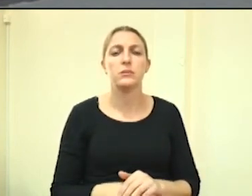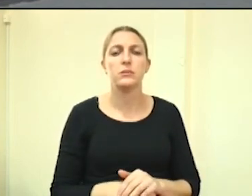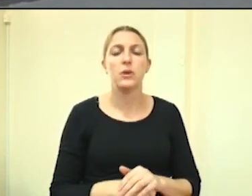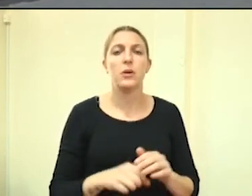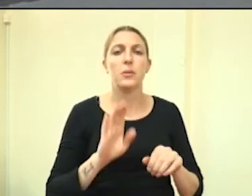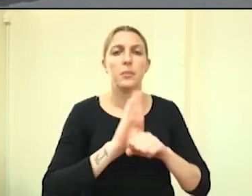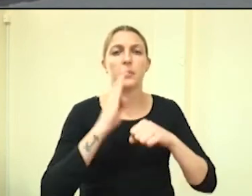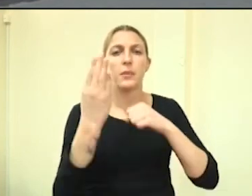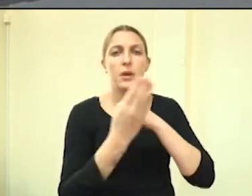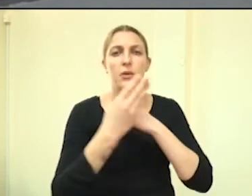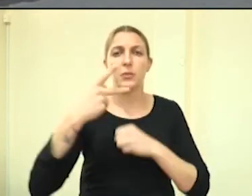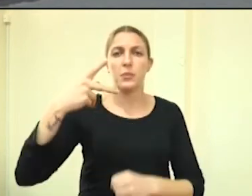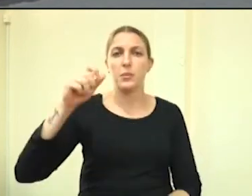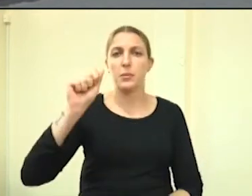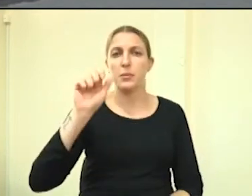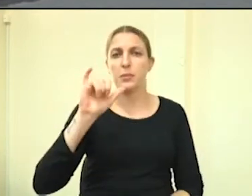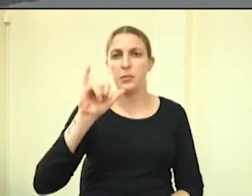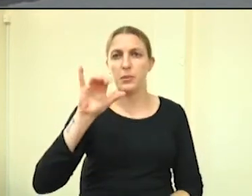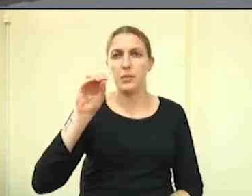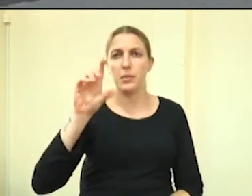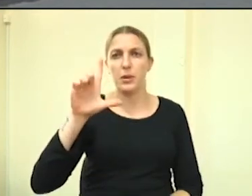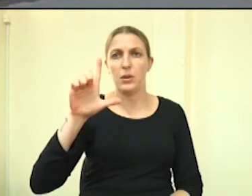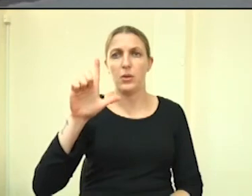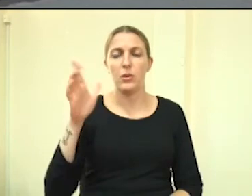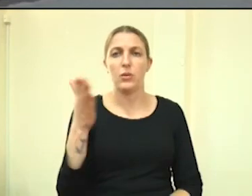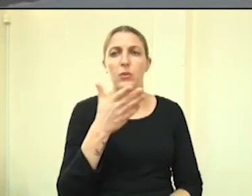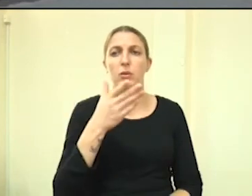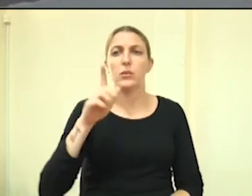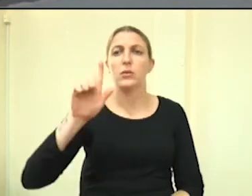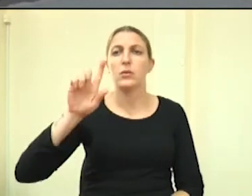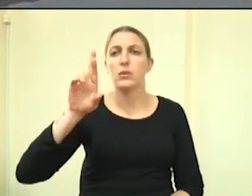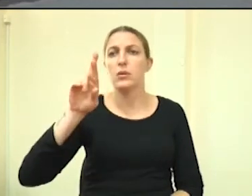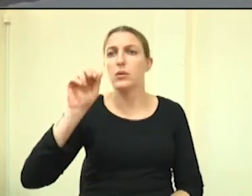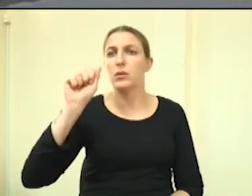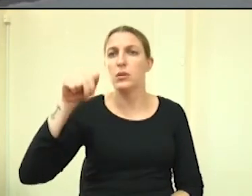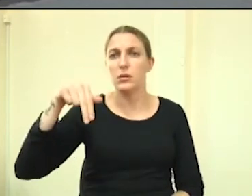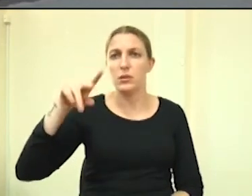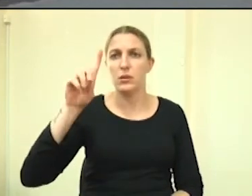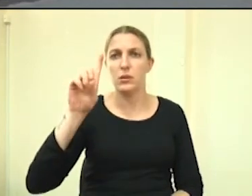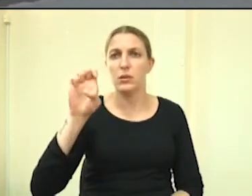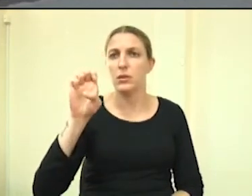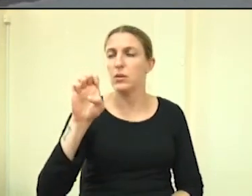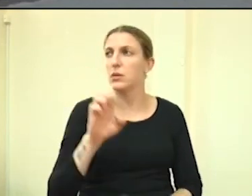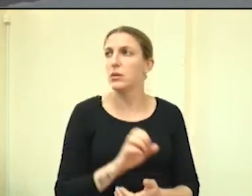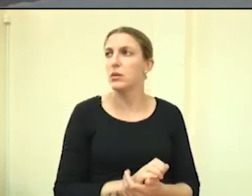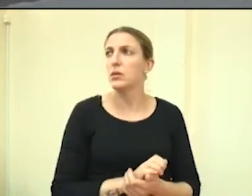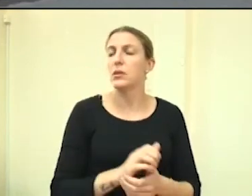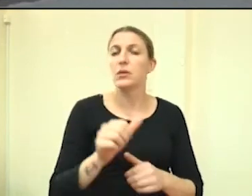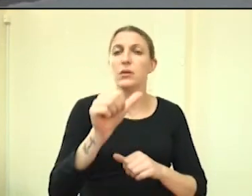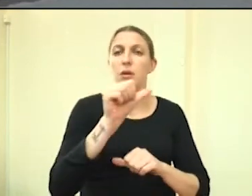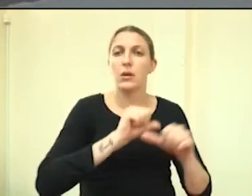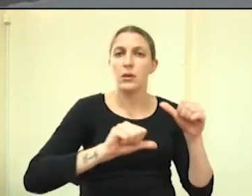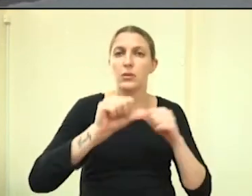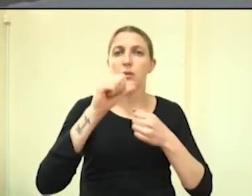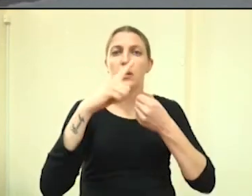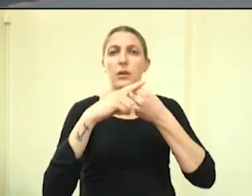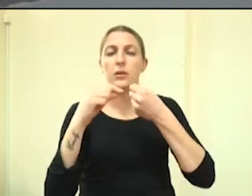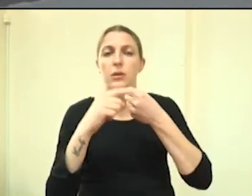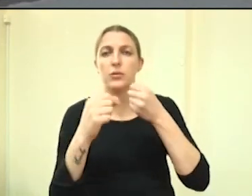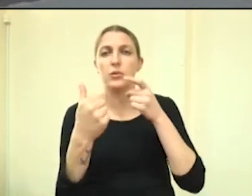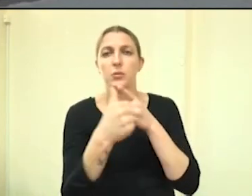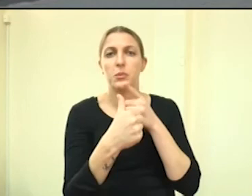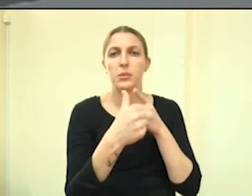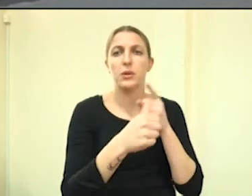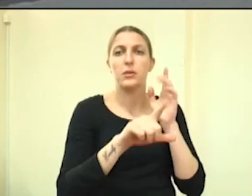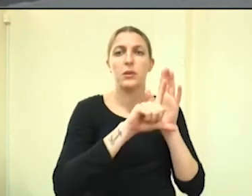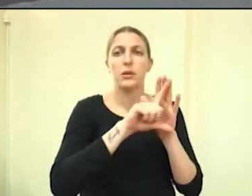da seção Paiol Grande de propriedade de Verde Sistemas Construtivos S.A. Artigo 1º. Fica alterado o artigo 1º da Lei